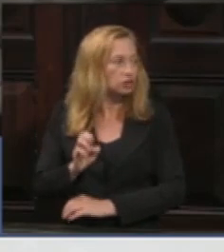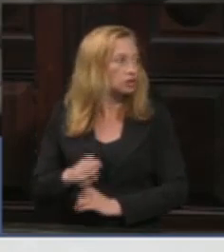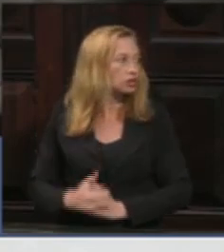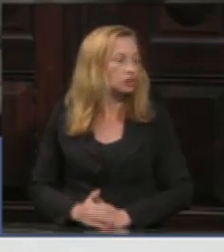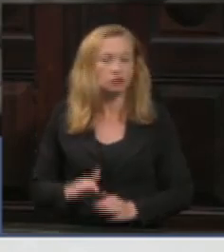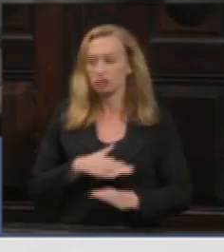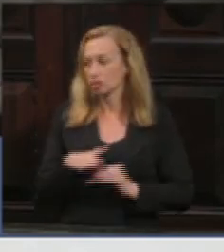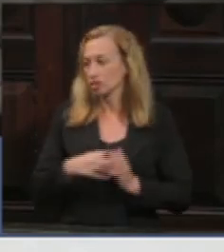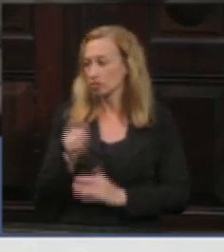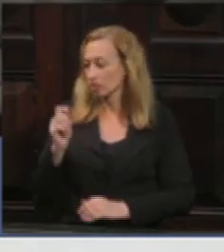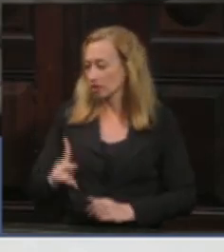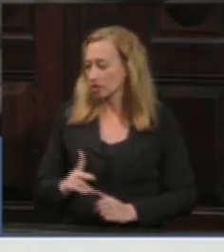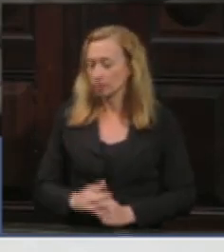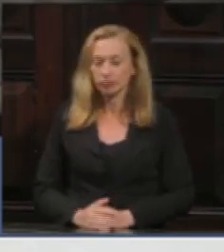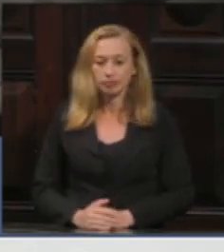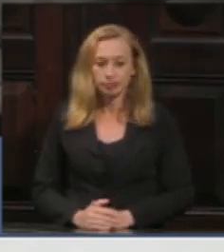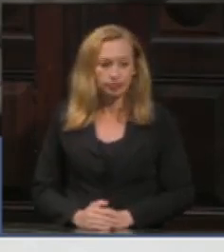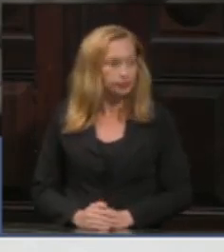aprovados.